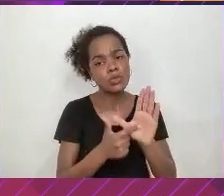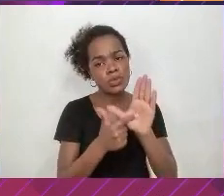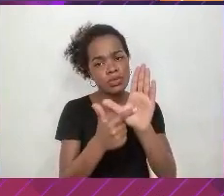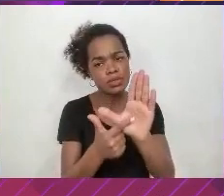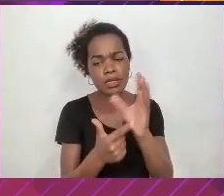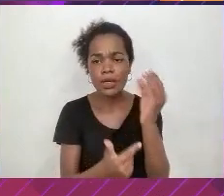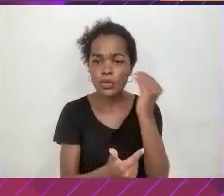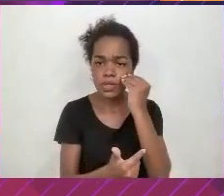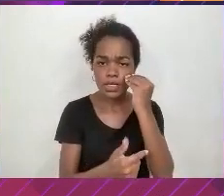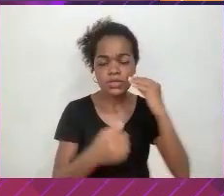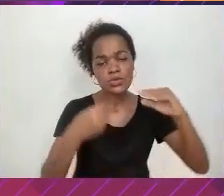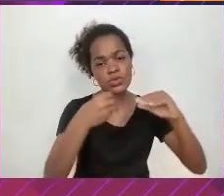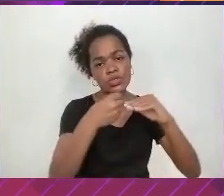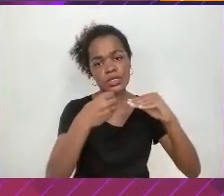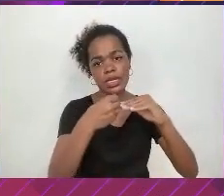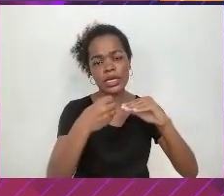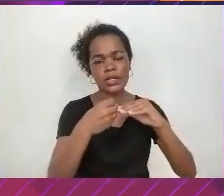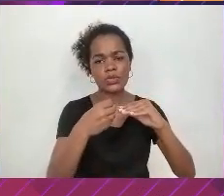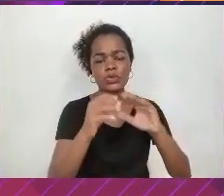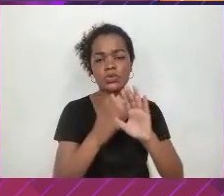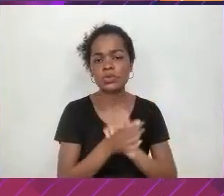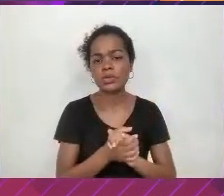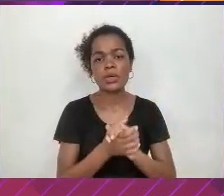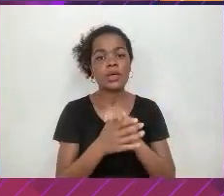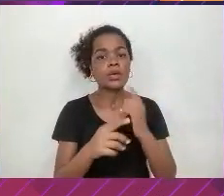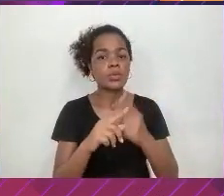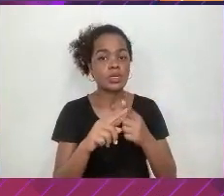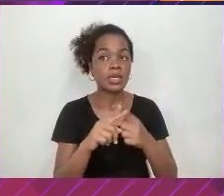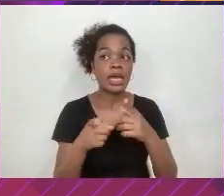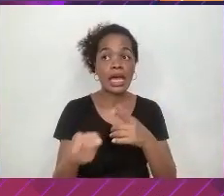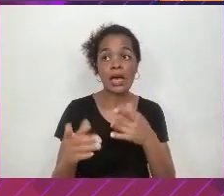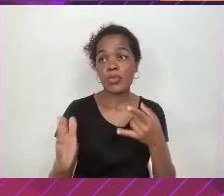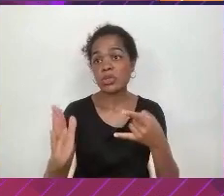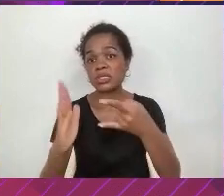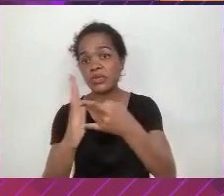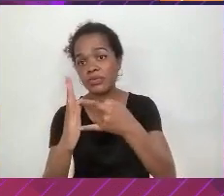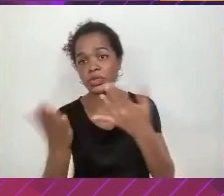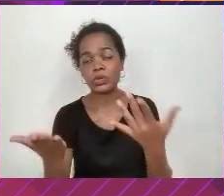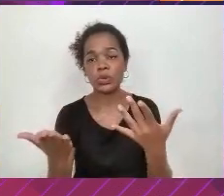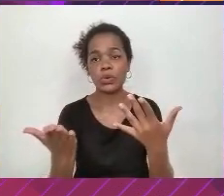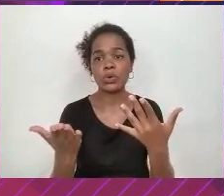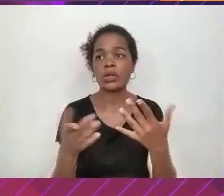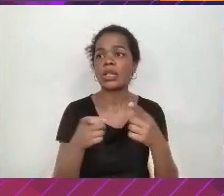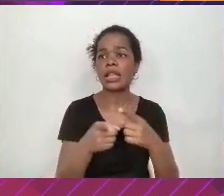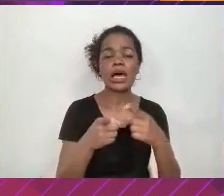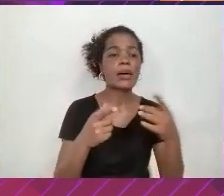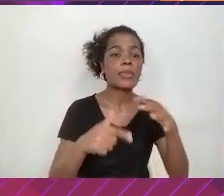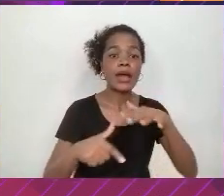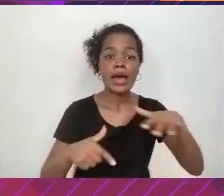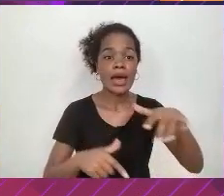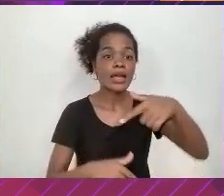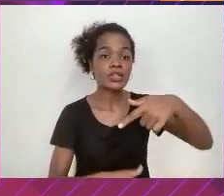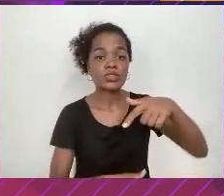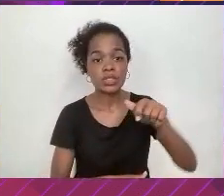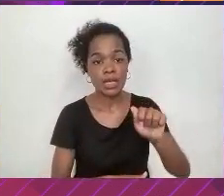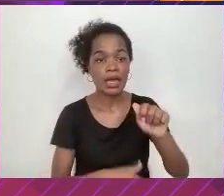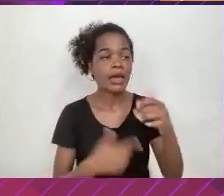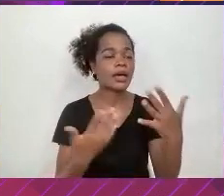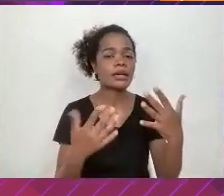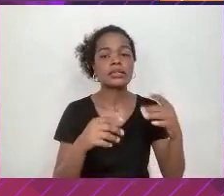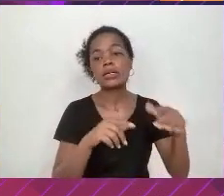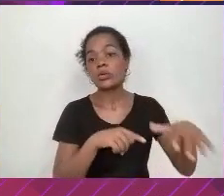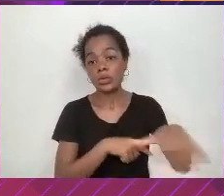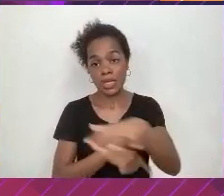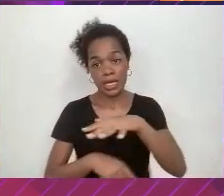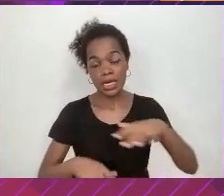só falando tecnicamente, para o desenvolvedor, para o engenheiro, para o QA. Não, para a área de negócio também. Quando isso